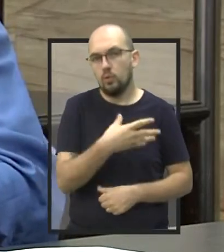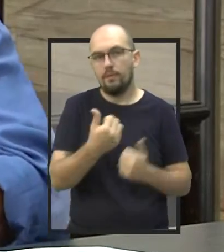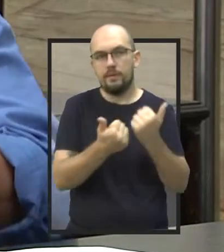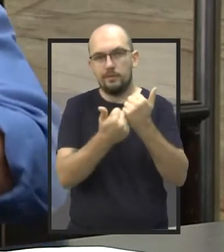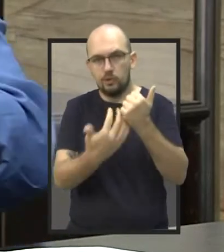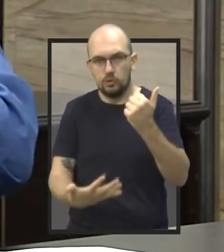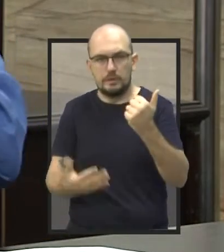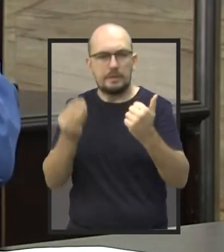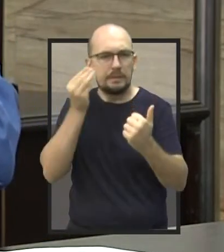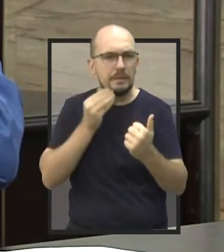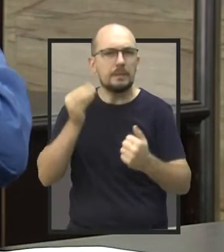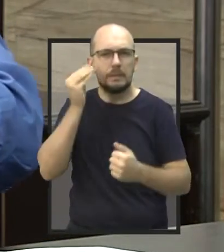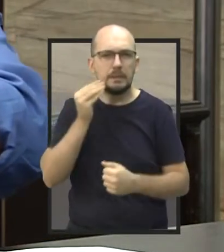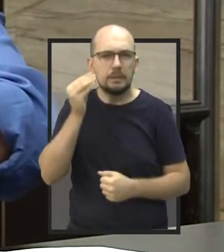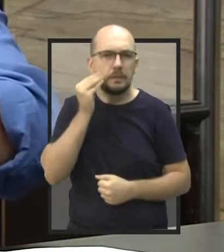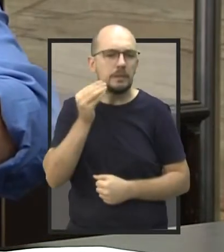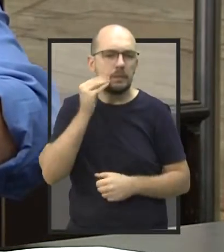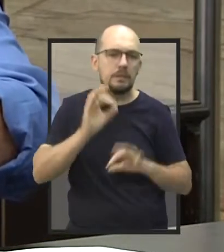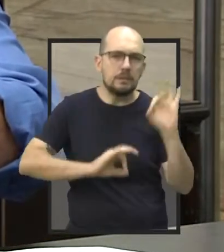tentando restabelecer